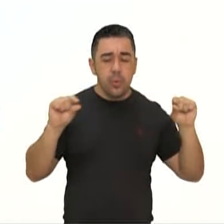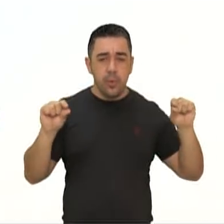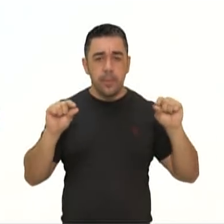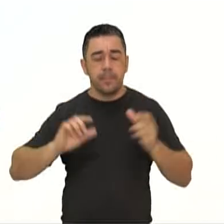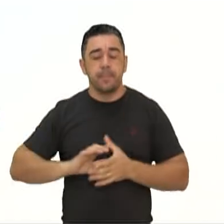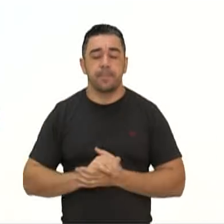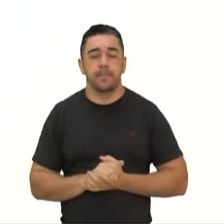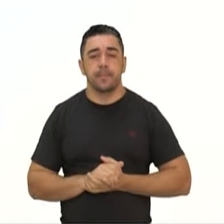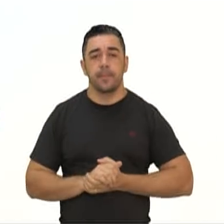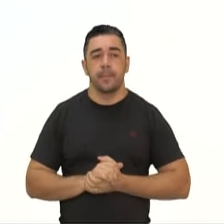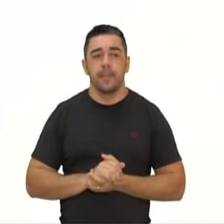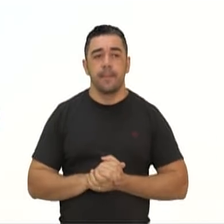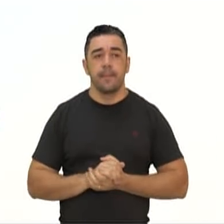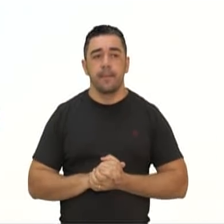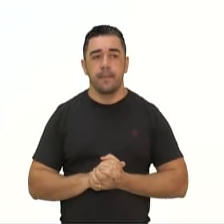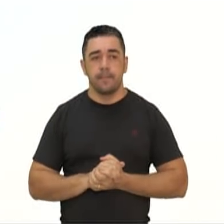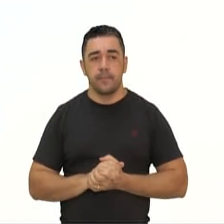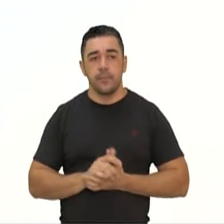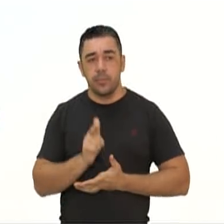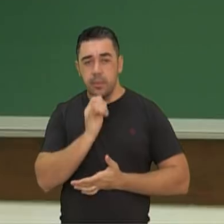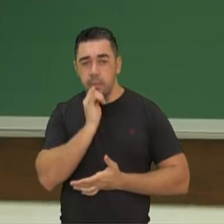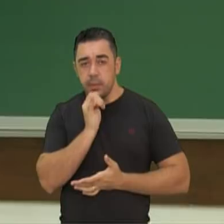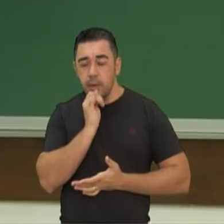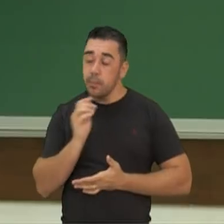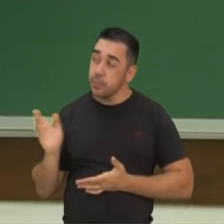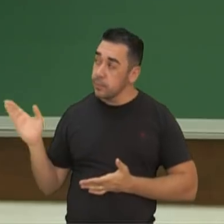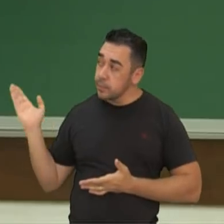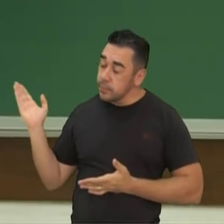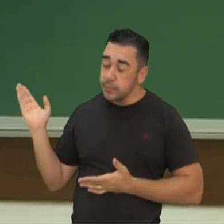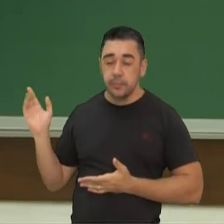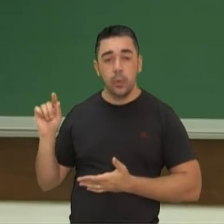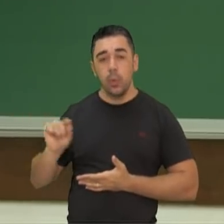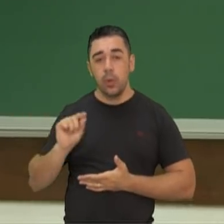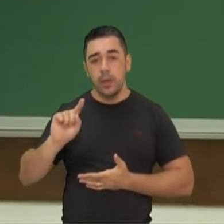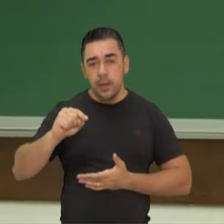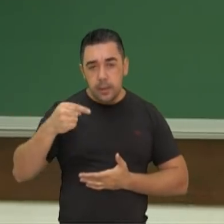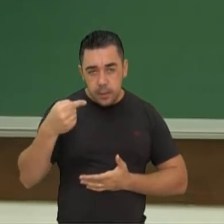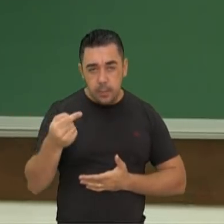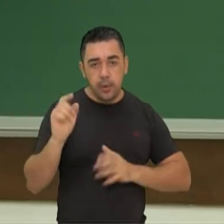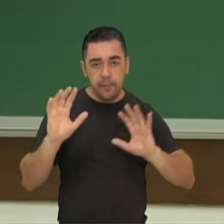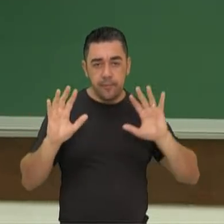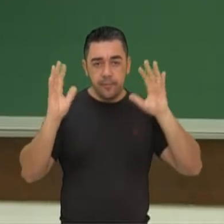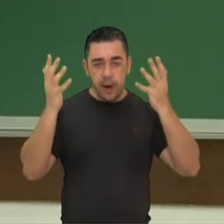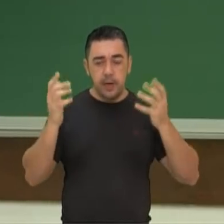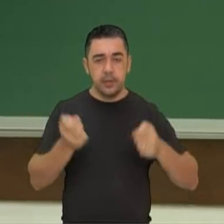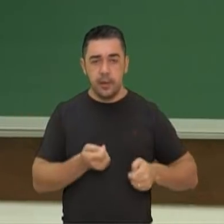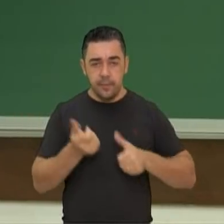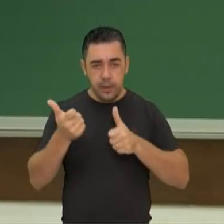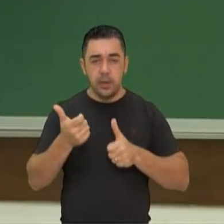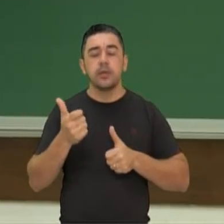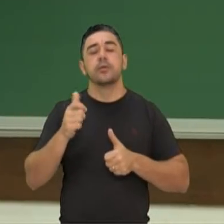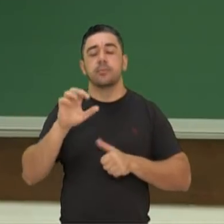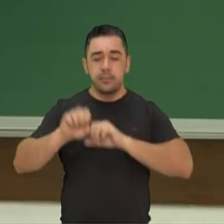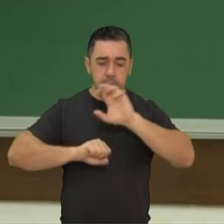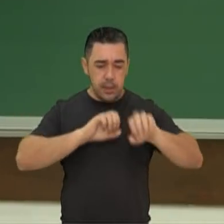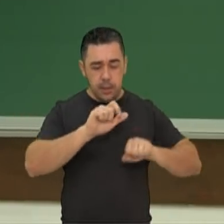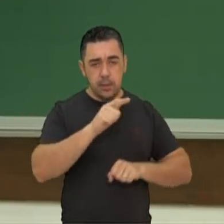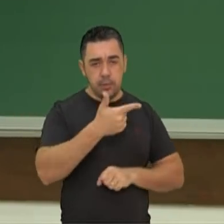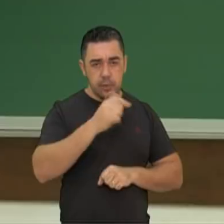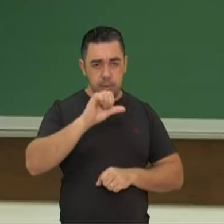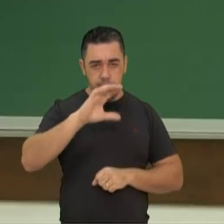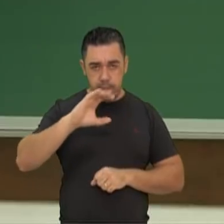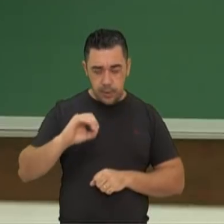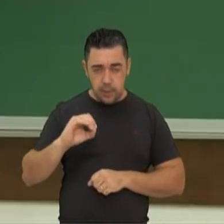do texto. Temos um exemplo aqui, né? Após o Réveillon, garis retiram 290 toneladas de lixo